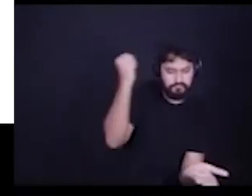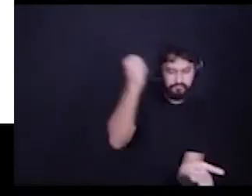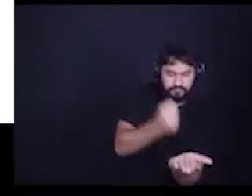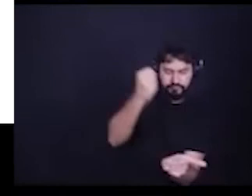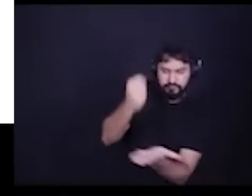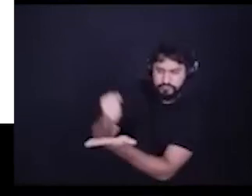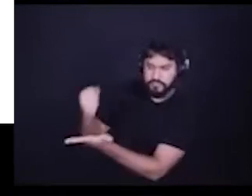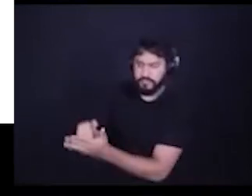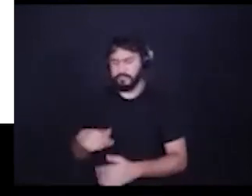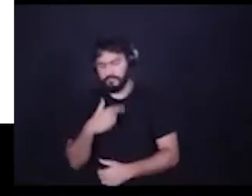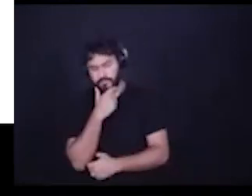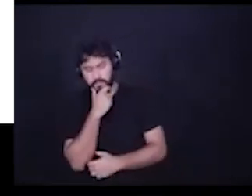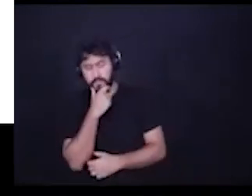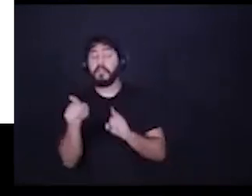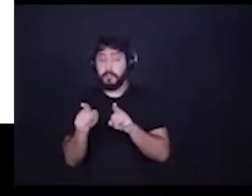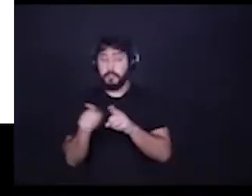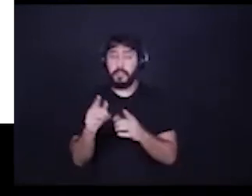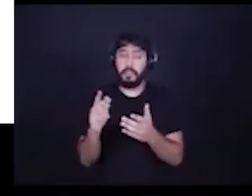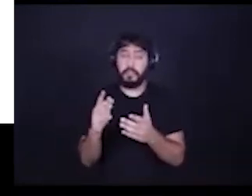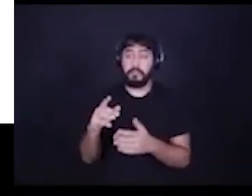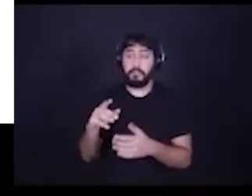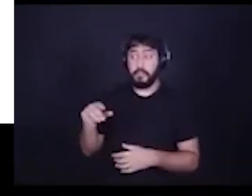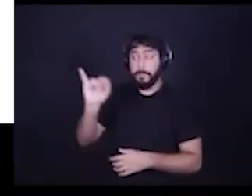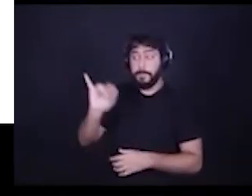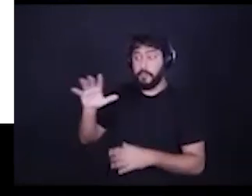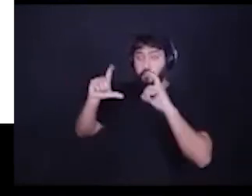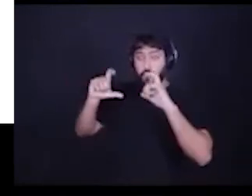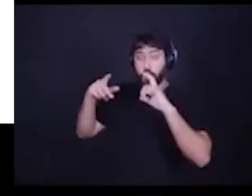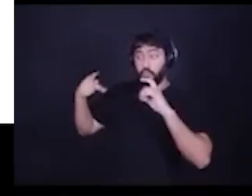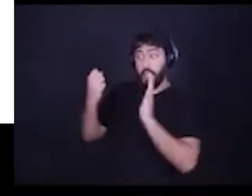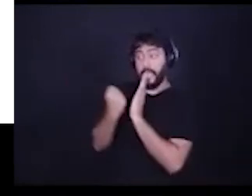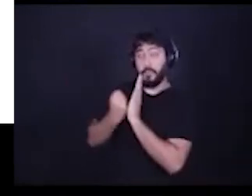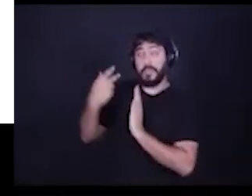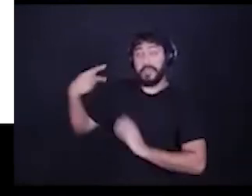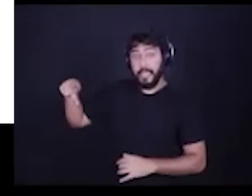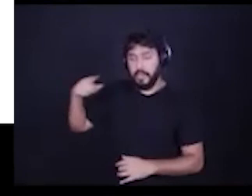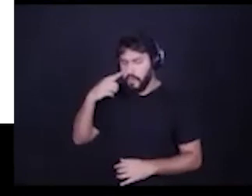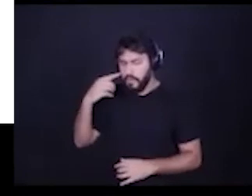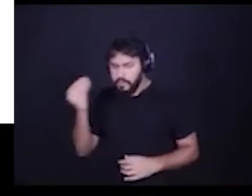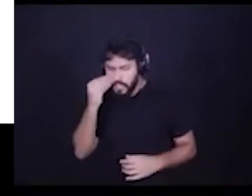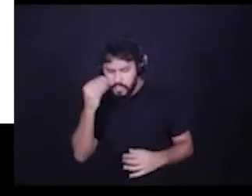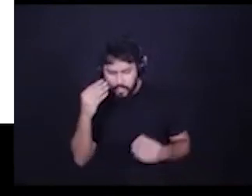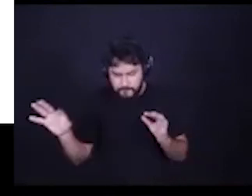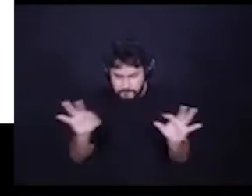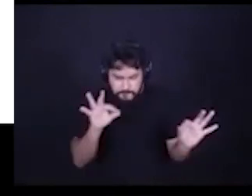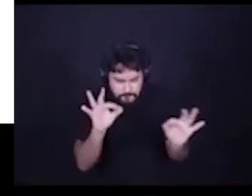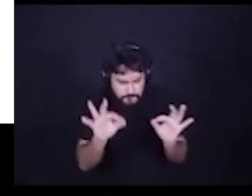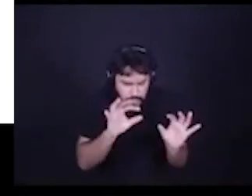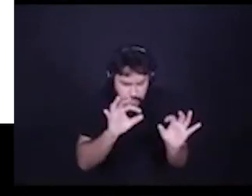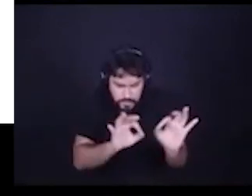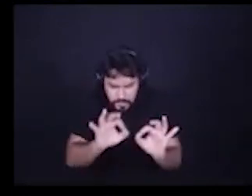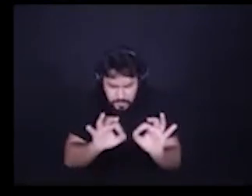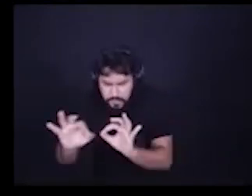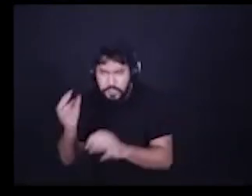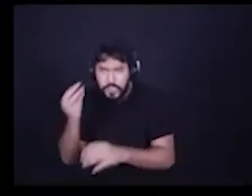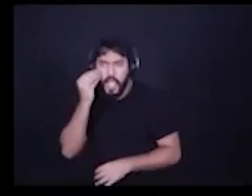das fotografias que eu tinha tirado de um dos carimbos dele e fui tratando e tentando isolar e ver o que ficava ali de informação para eu tentar fazer esses